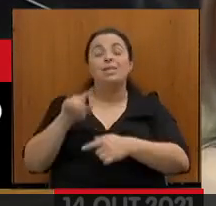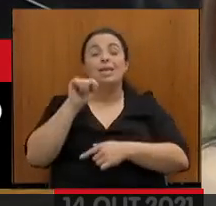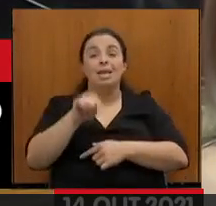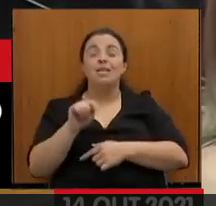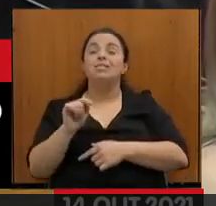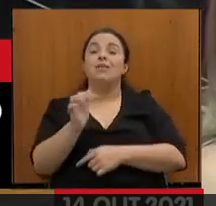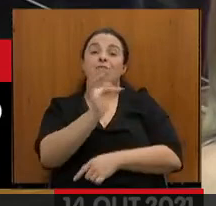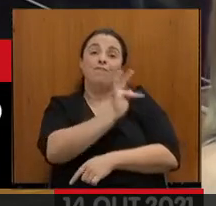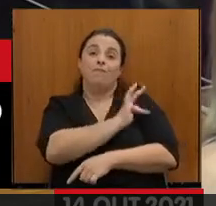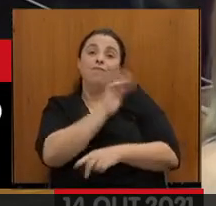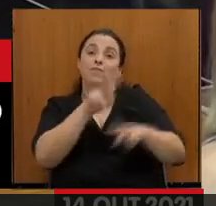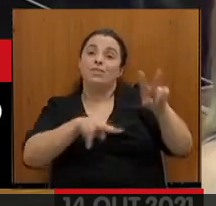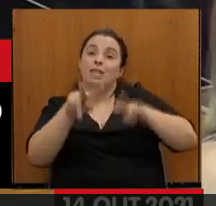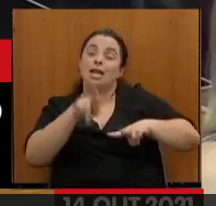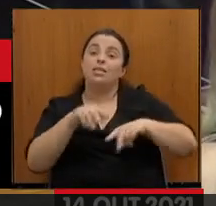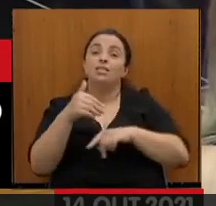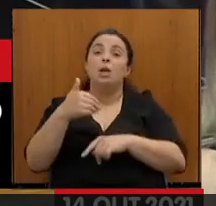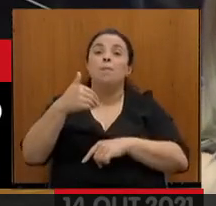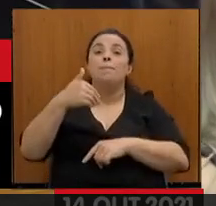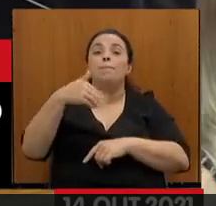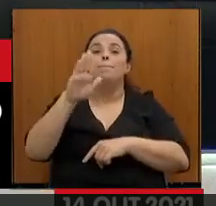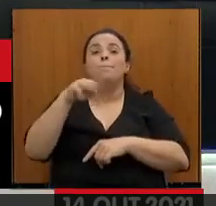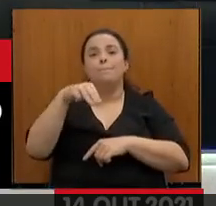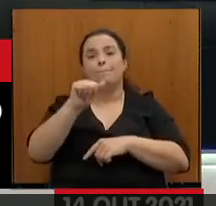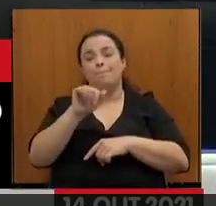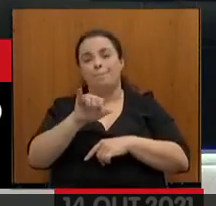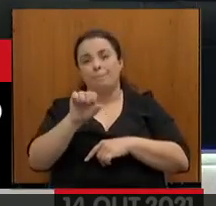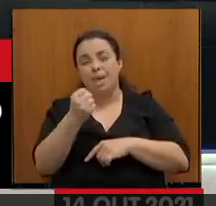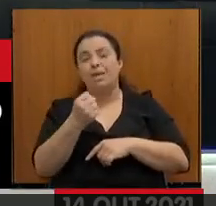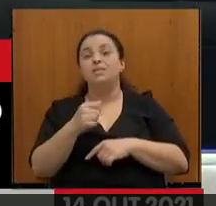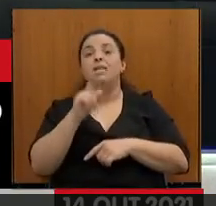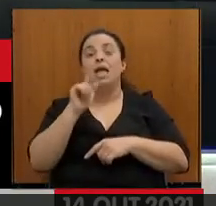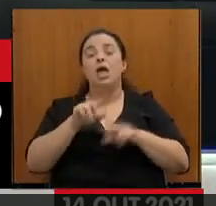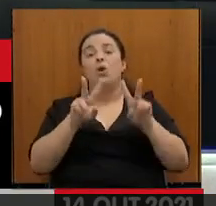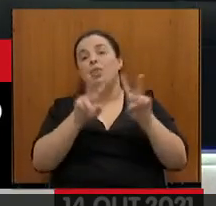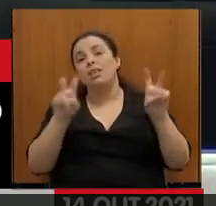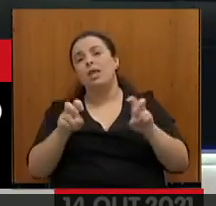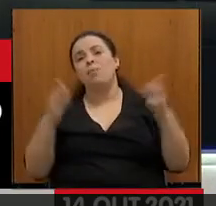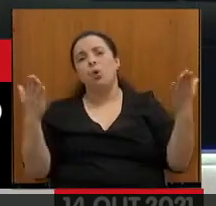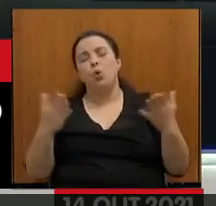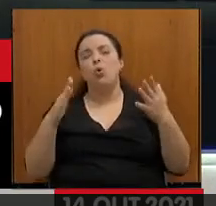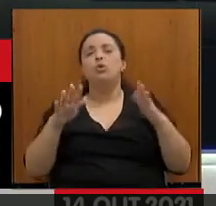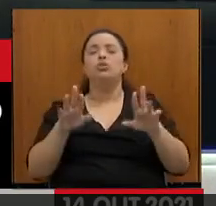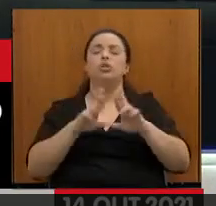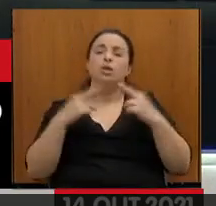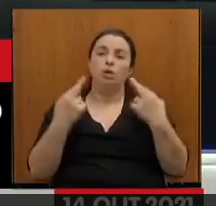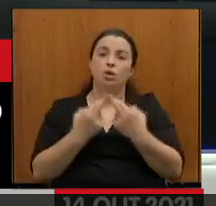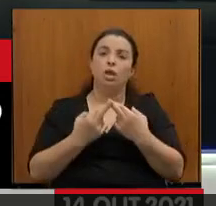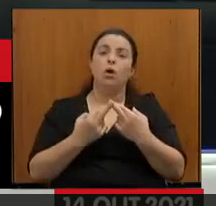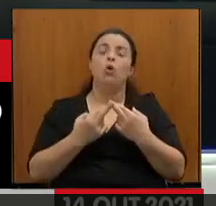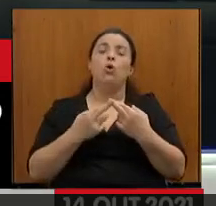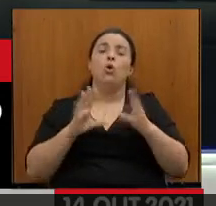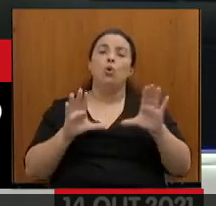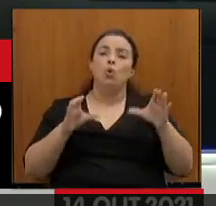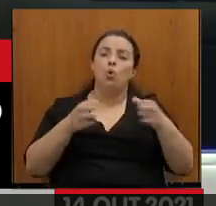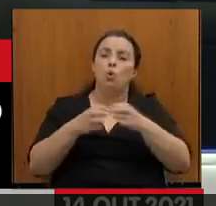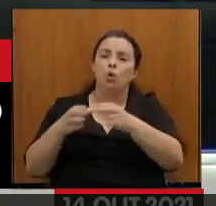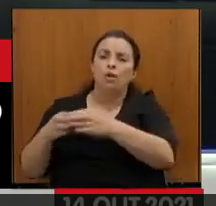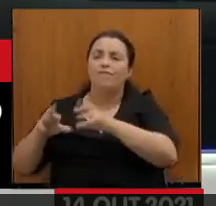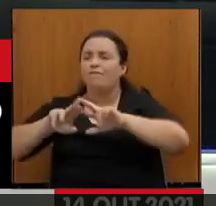de reunião hoje desta presidência, com os presidentes das diversas comissões, nós vamos instituir